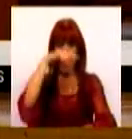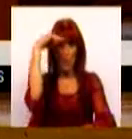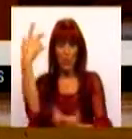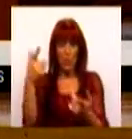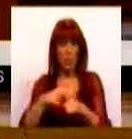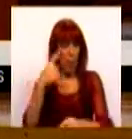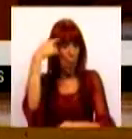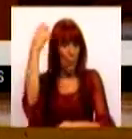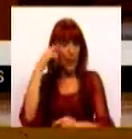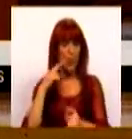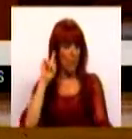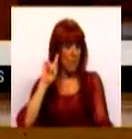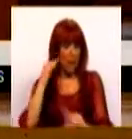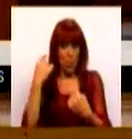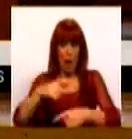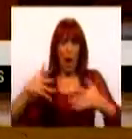em compreender o seu mérito.